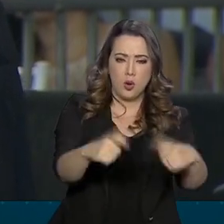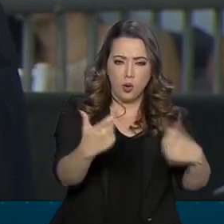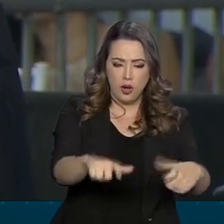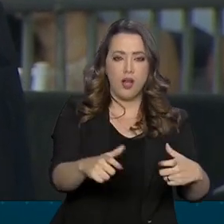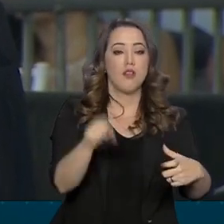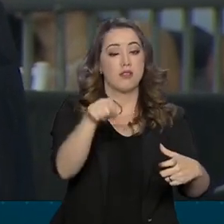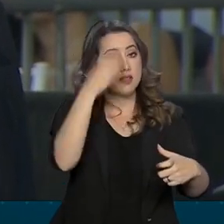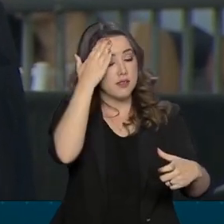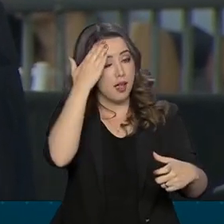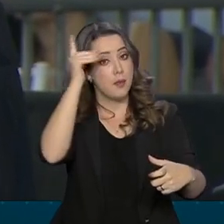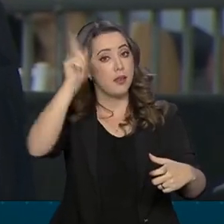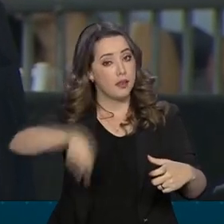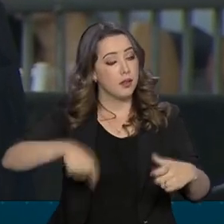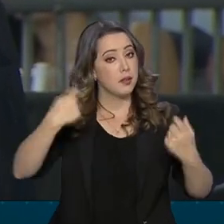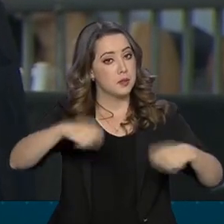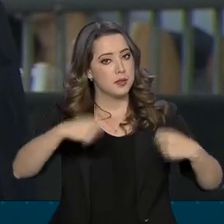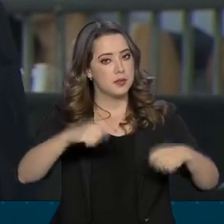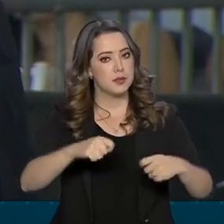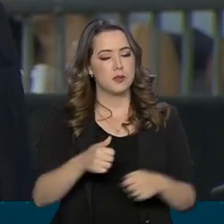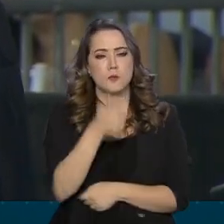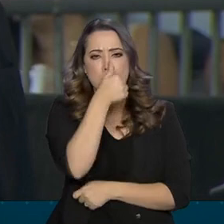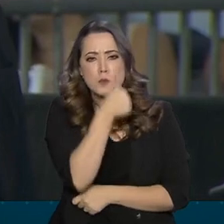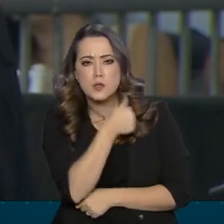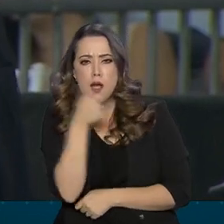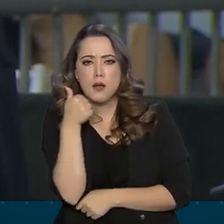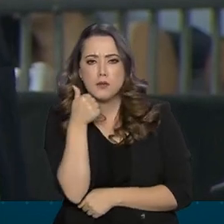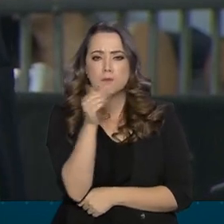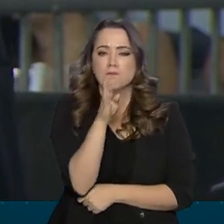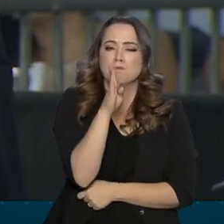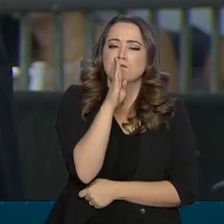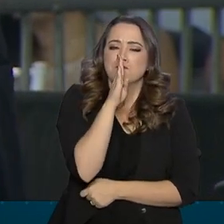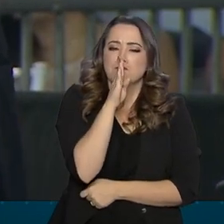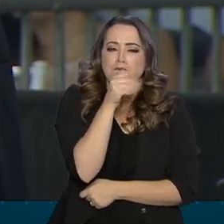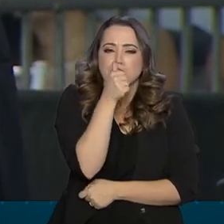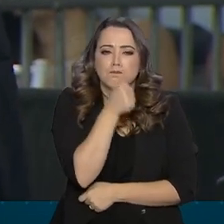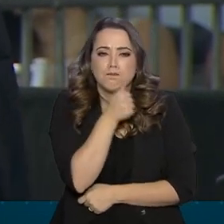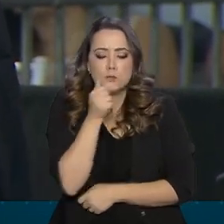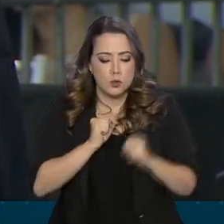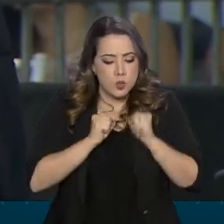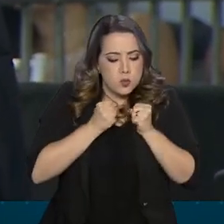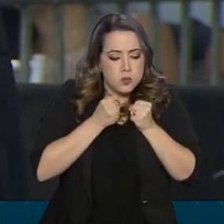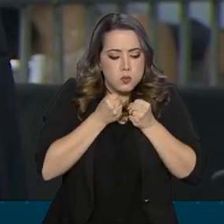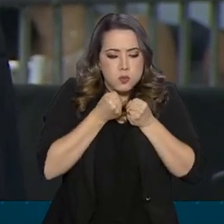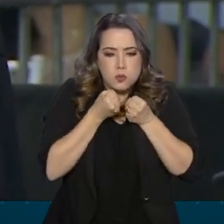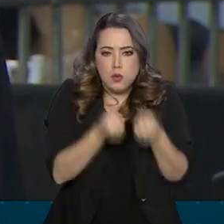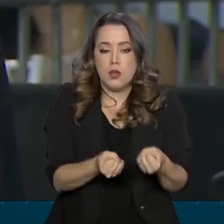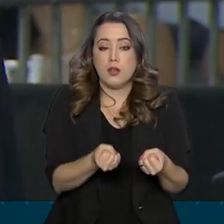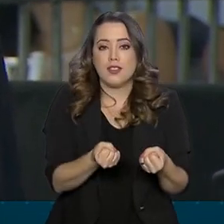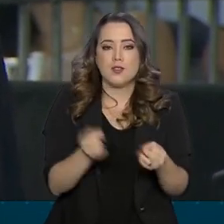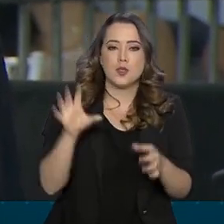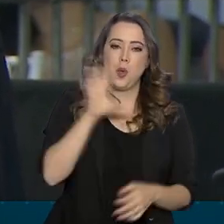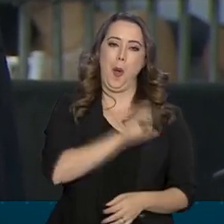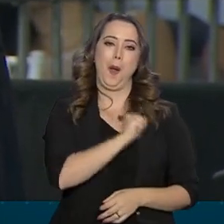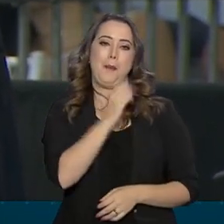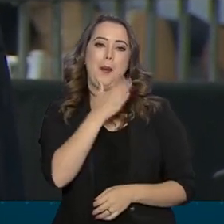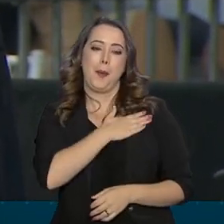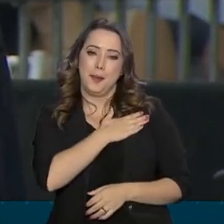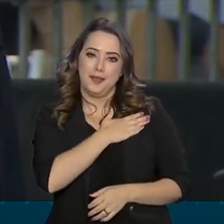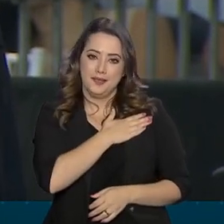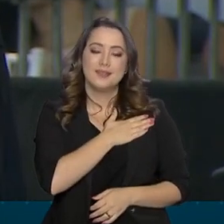chegar. O sacrifício, a abnegação, o esforço e o patriotismo